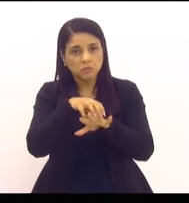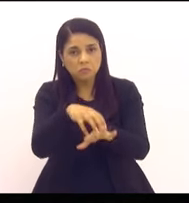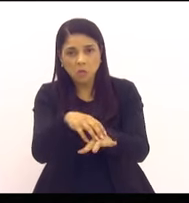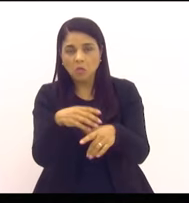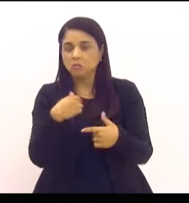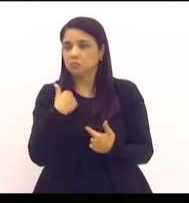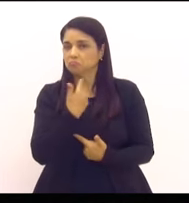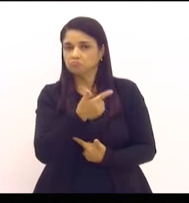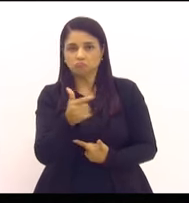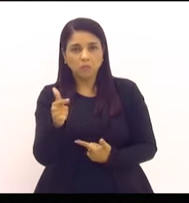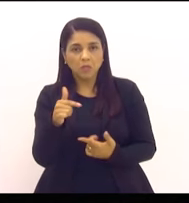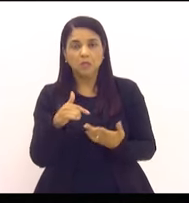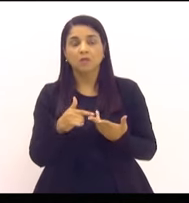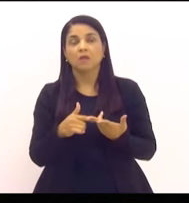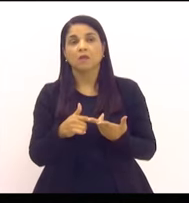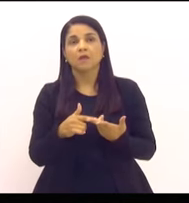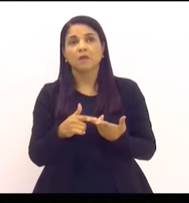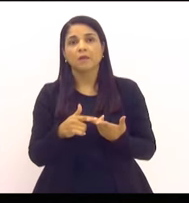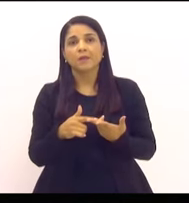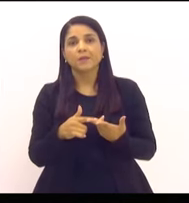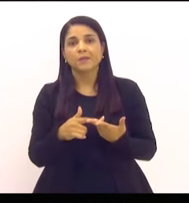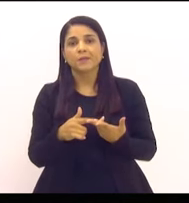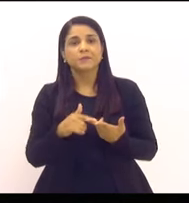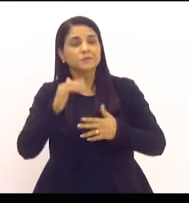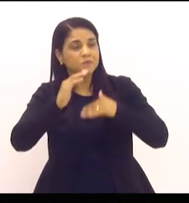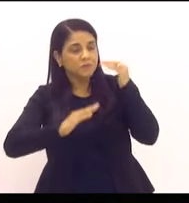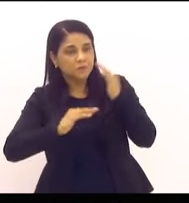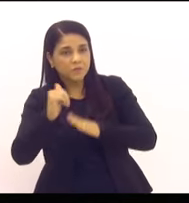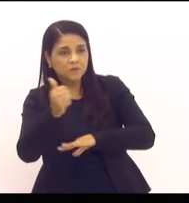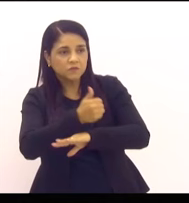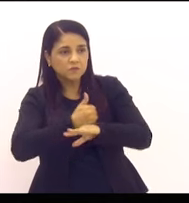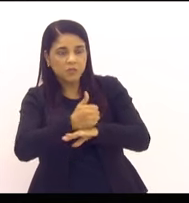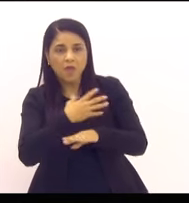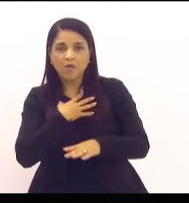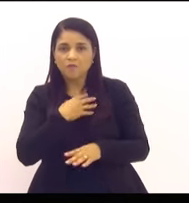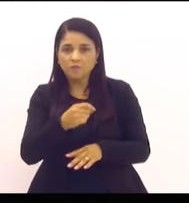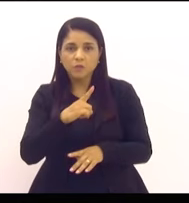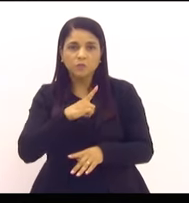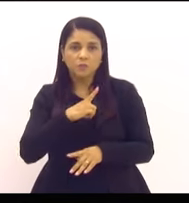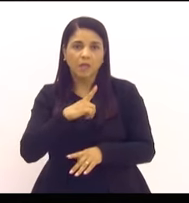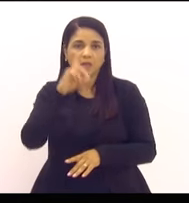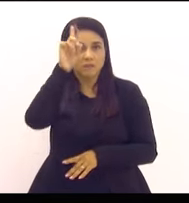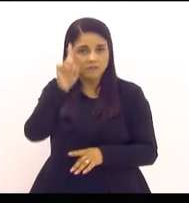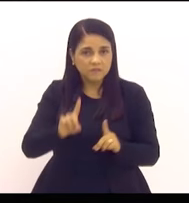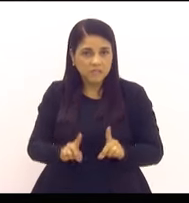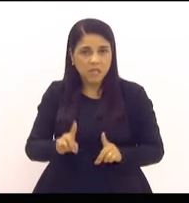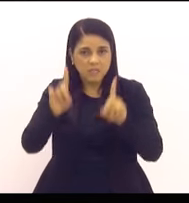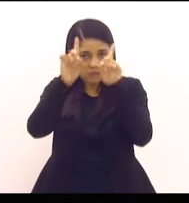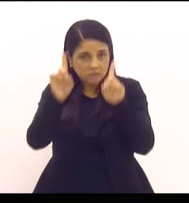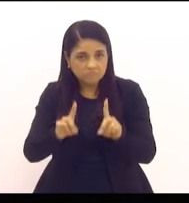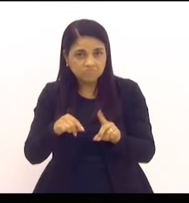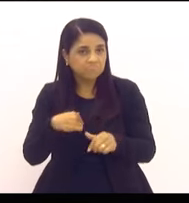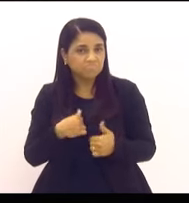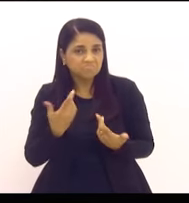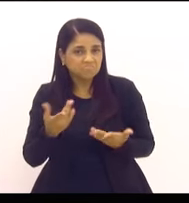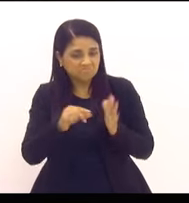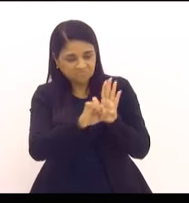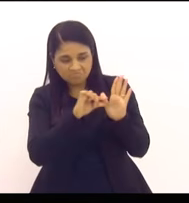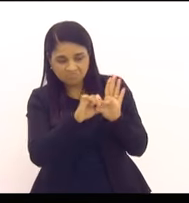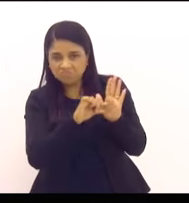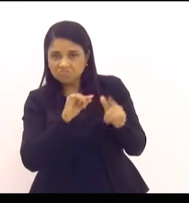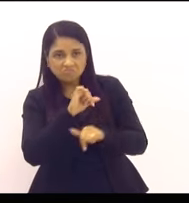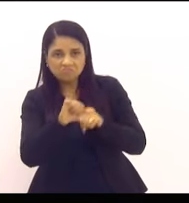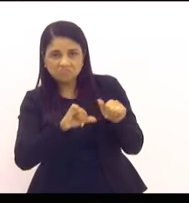tratou da questão dos profissionais que têm filhos com deficiência? Então, governador,